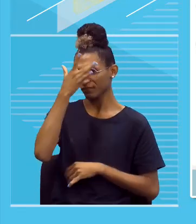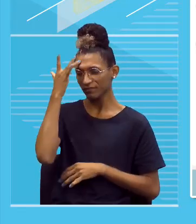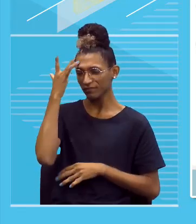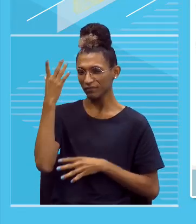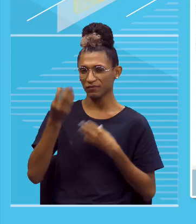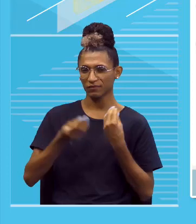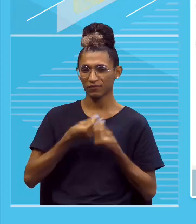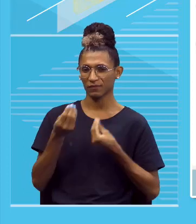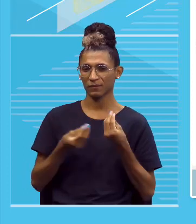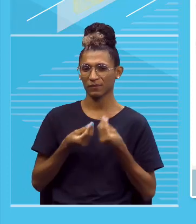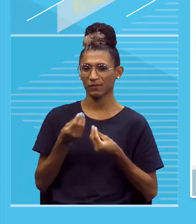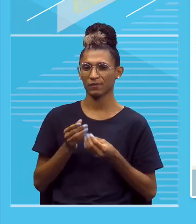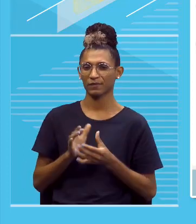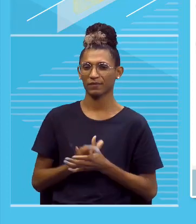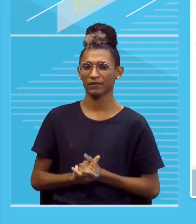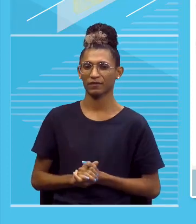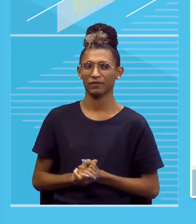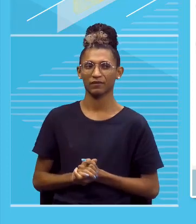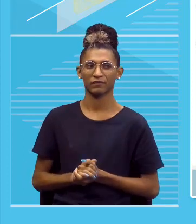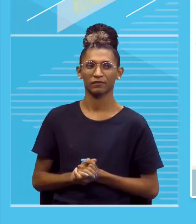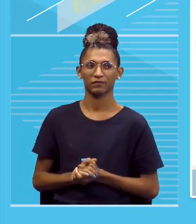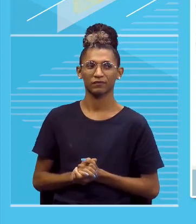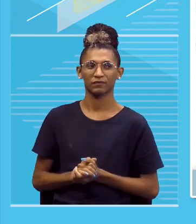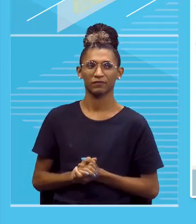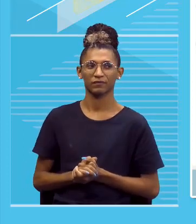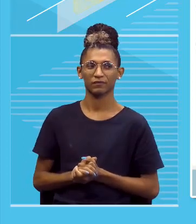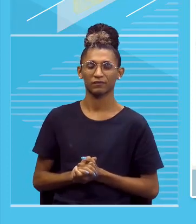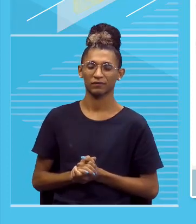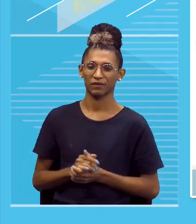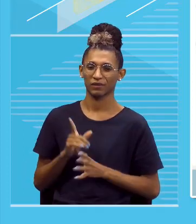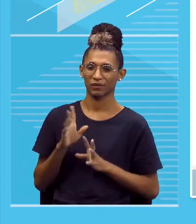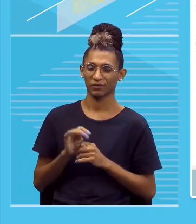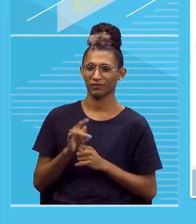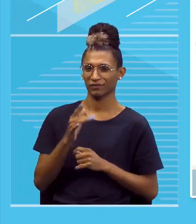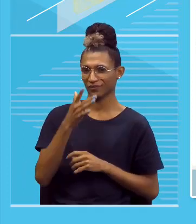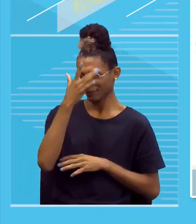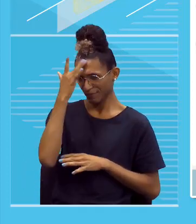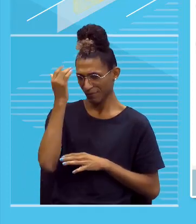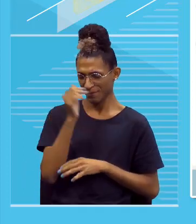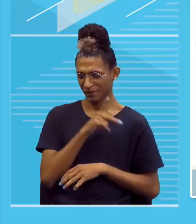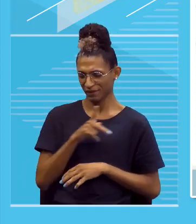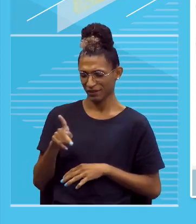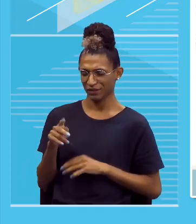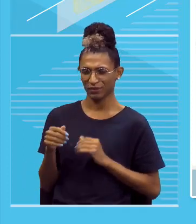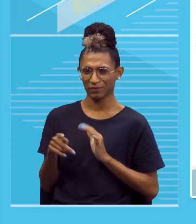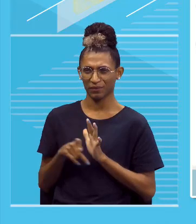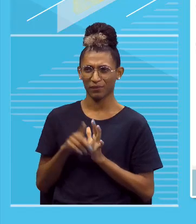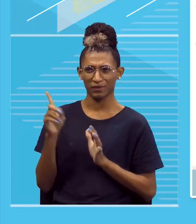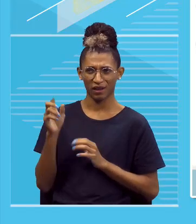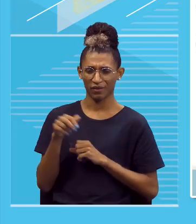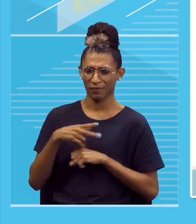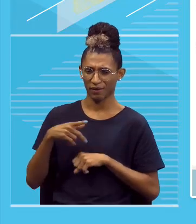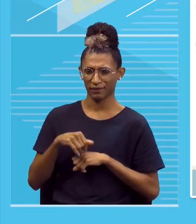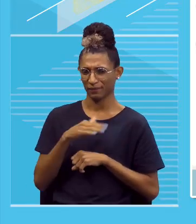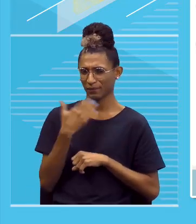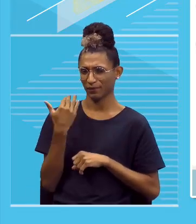cadeira da presidência para ir para o cemitério nada a ver